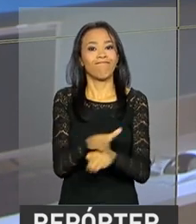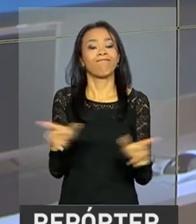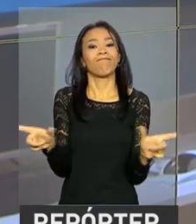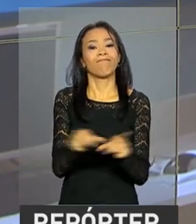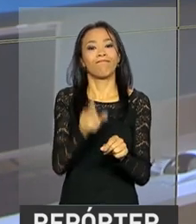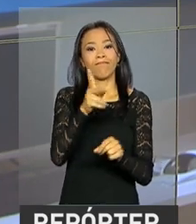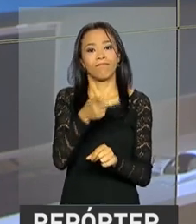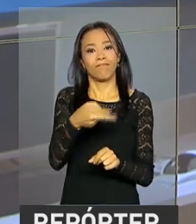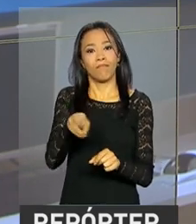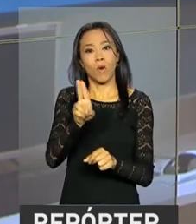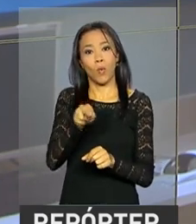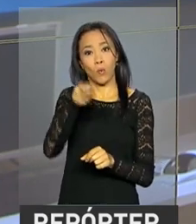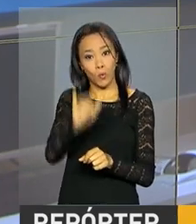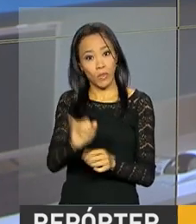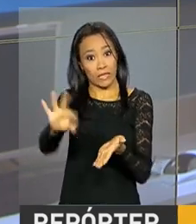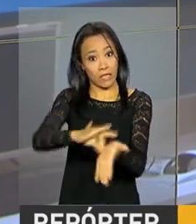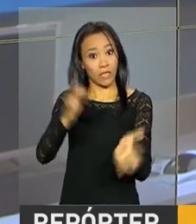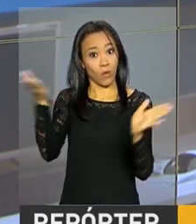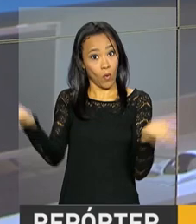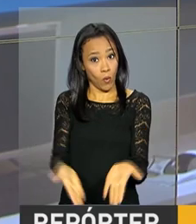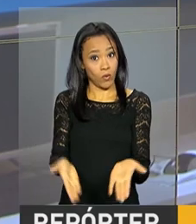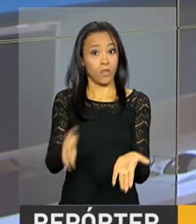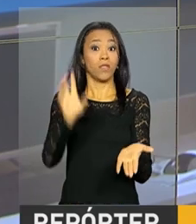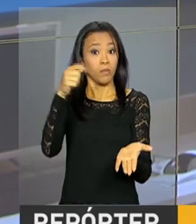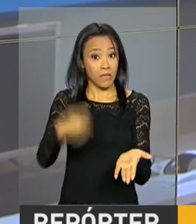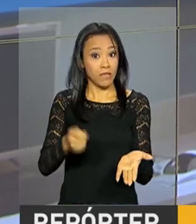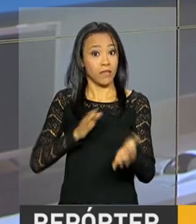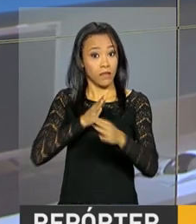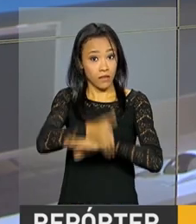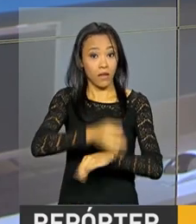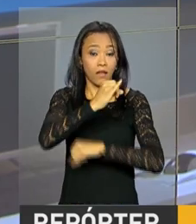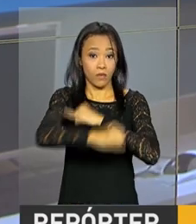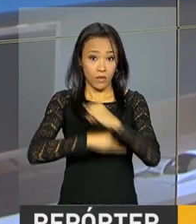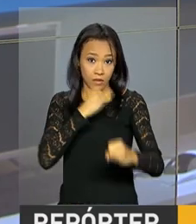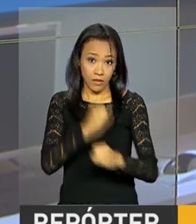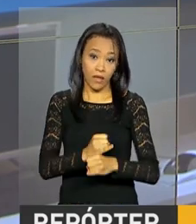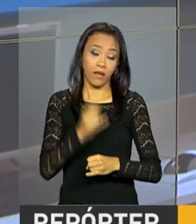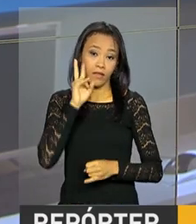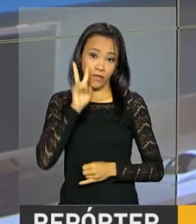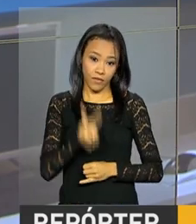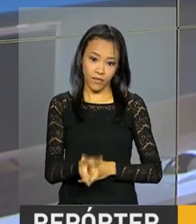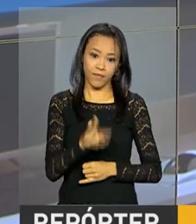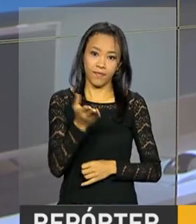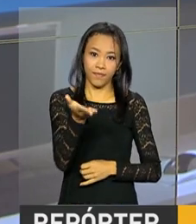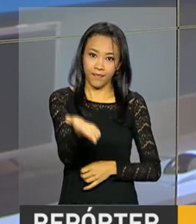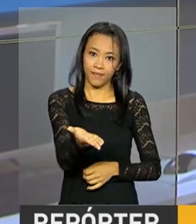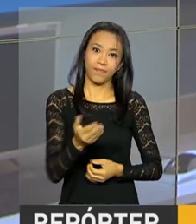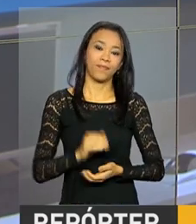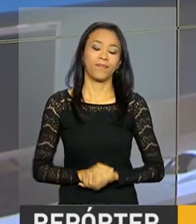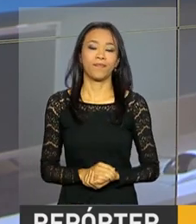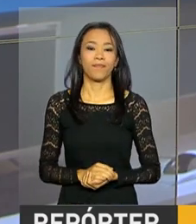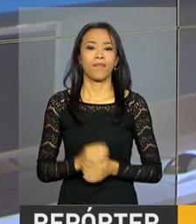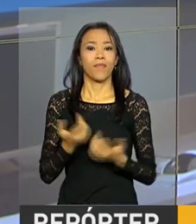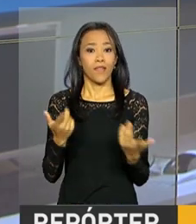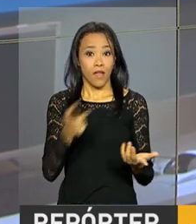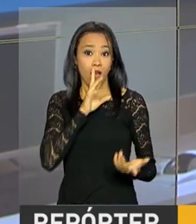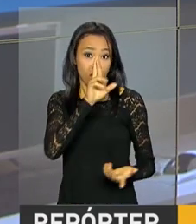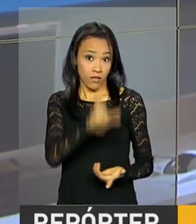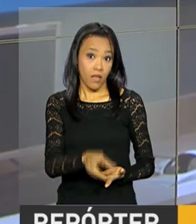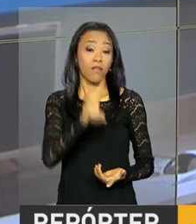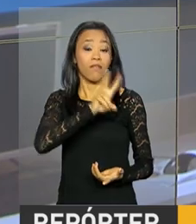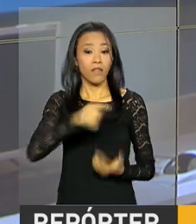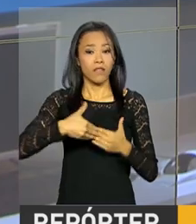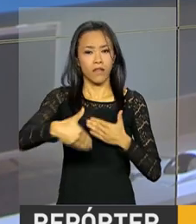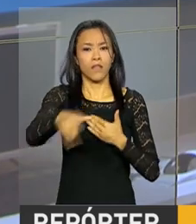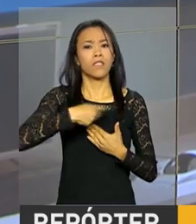programa Universidade para Todos para isso basta acessar siteprouni.mec.gov.br o resultado será